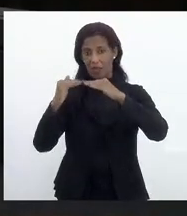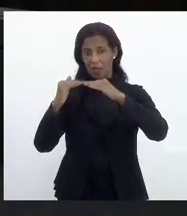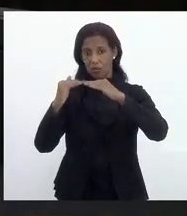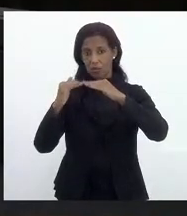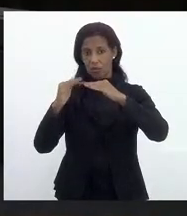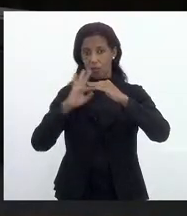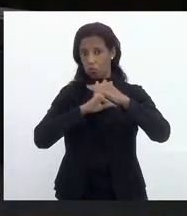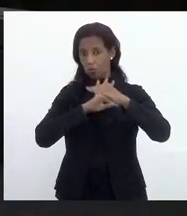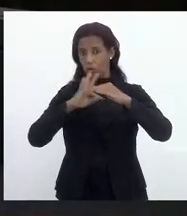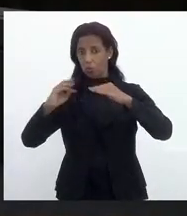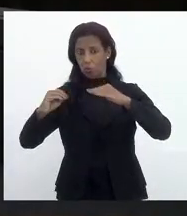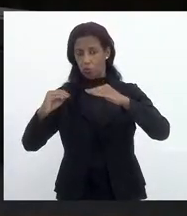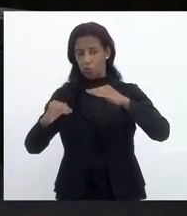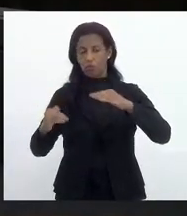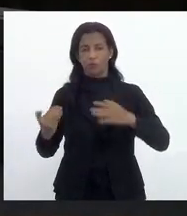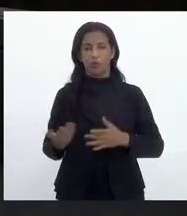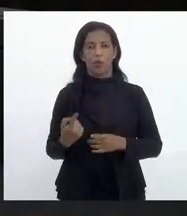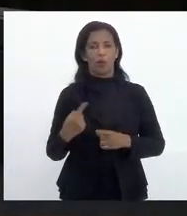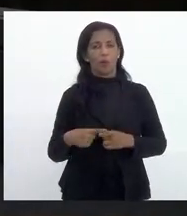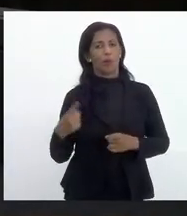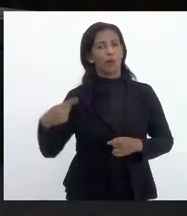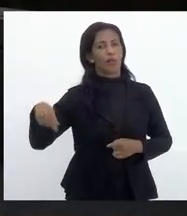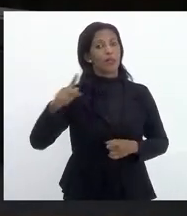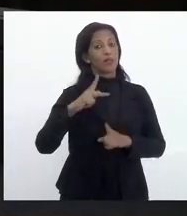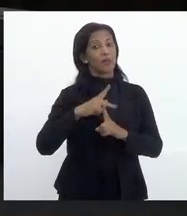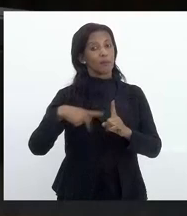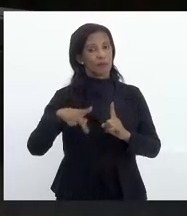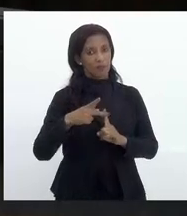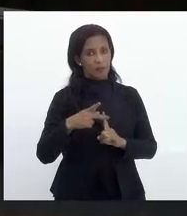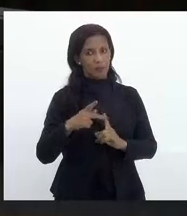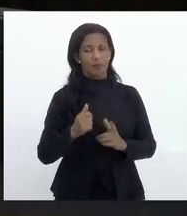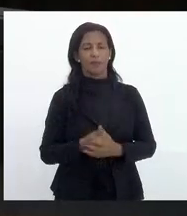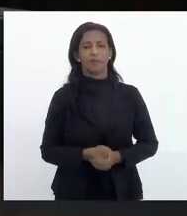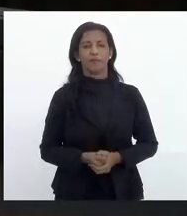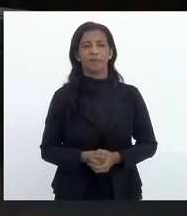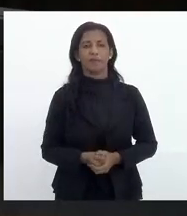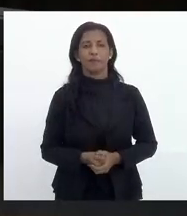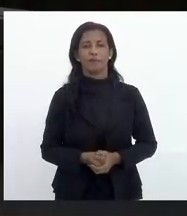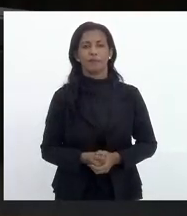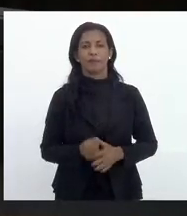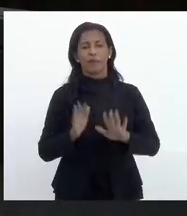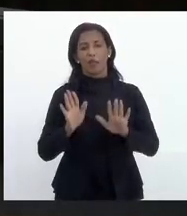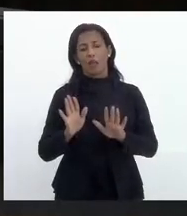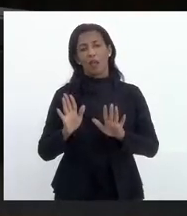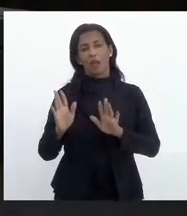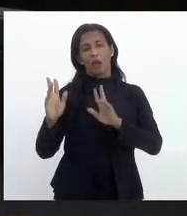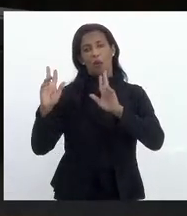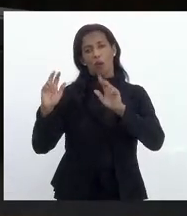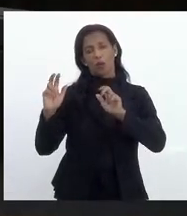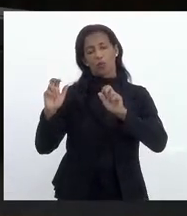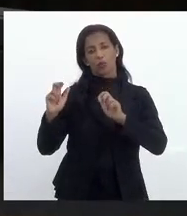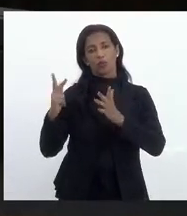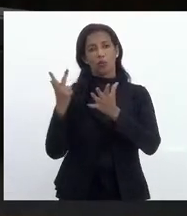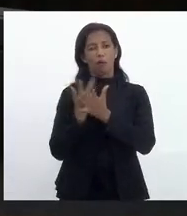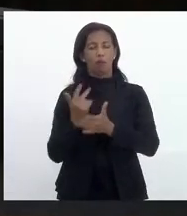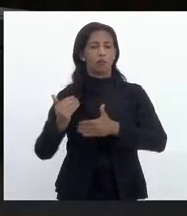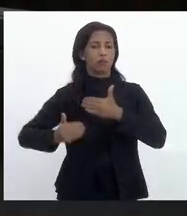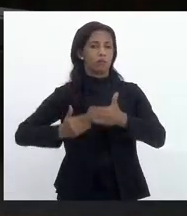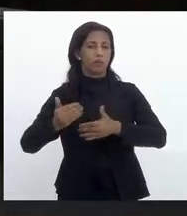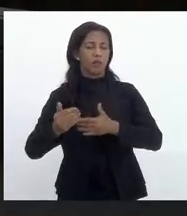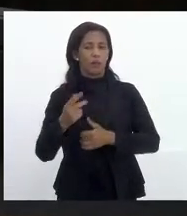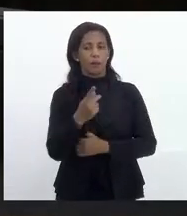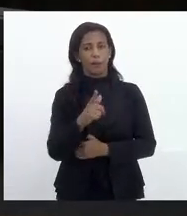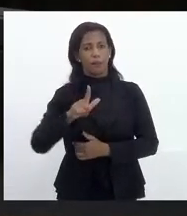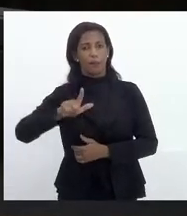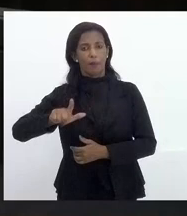teto Como era feito anteriormente aqui porque eles eram da Previdência Tá mas isso é um assunto que vai vir aqui para casa o